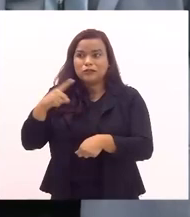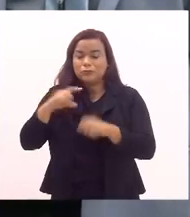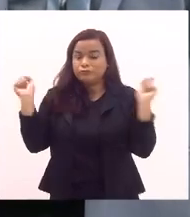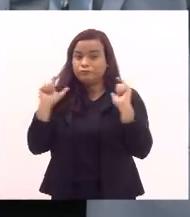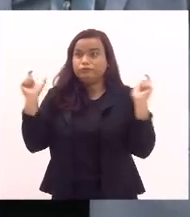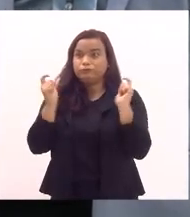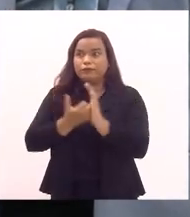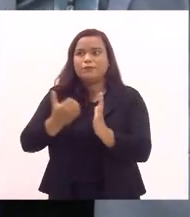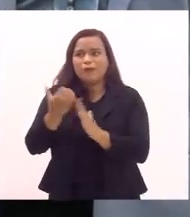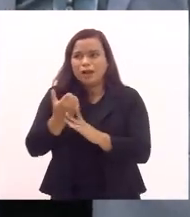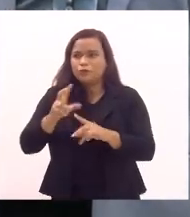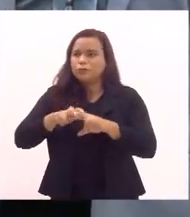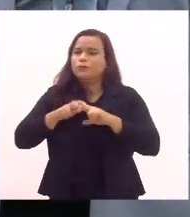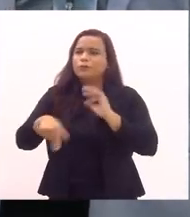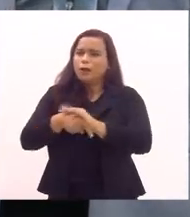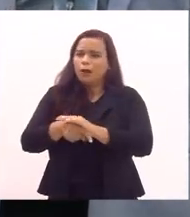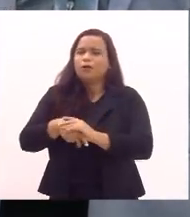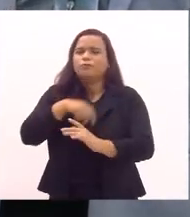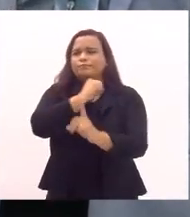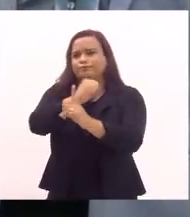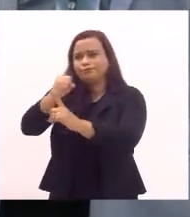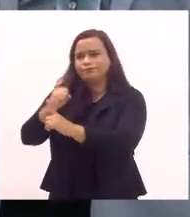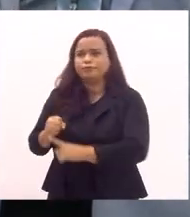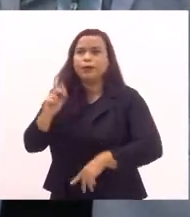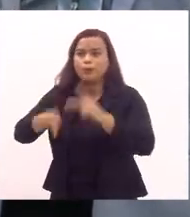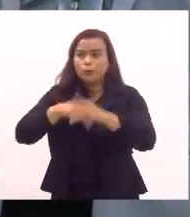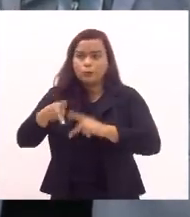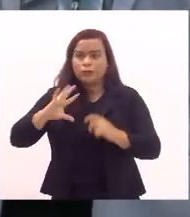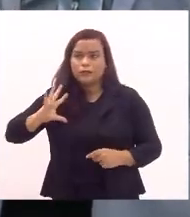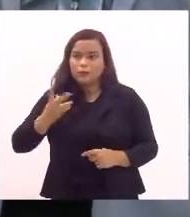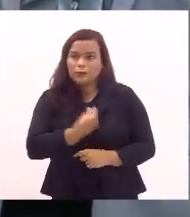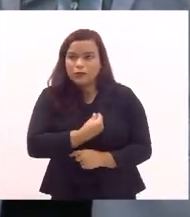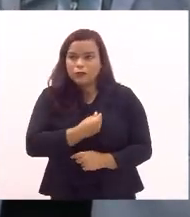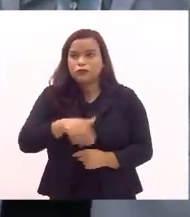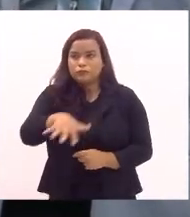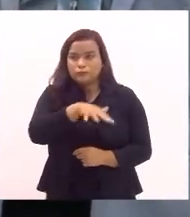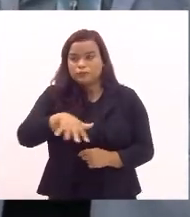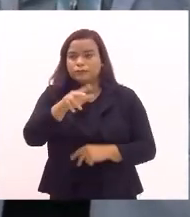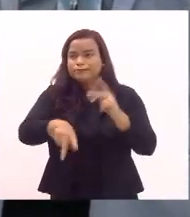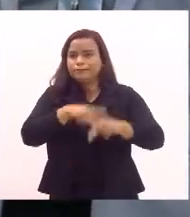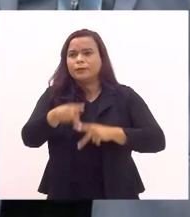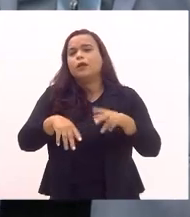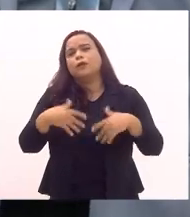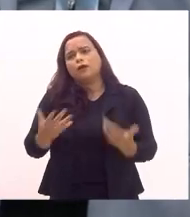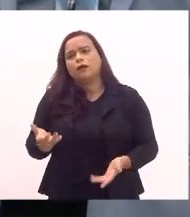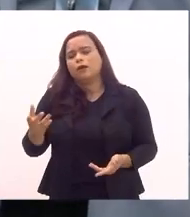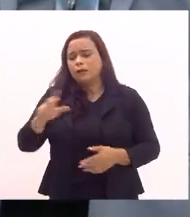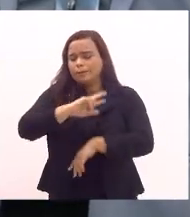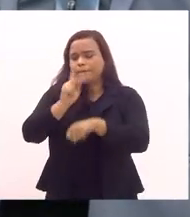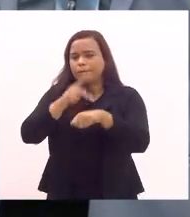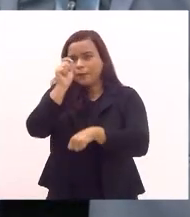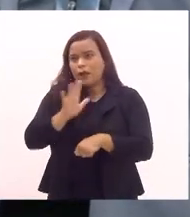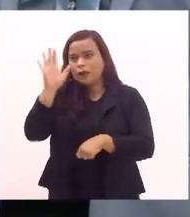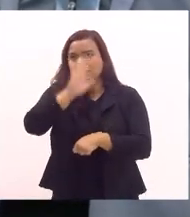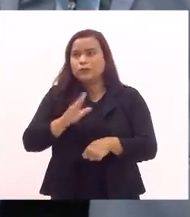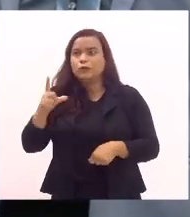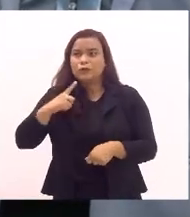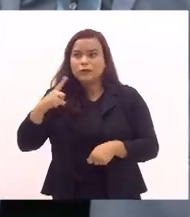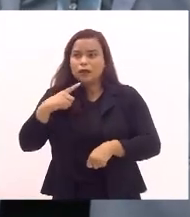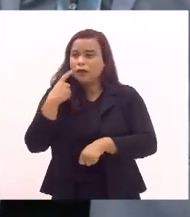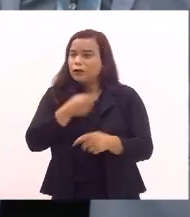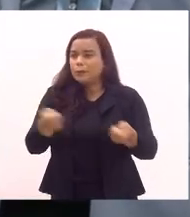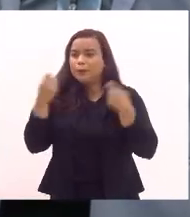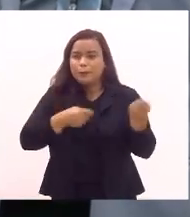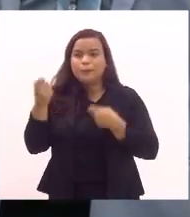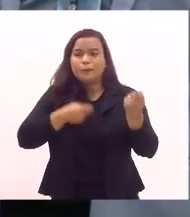alarmantes de assassinato da população trans um país é que convive permanentemente com a violência